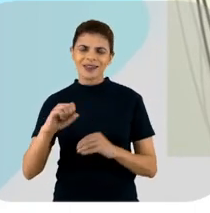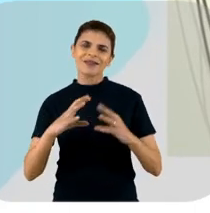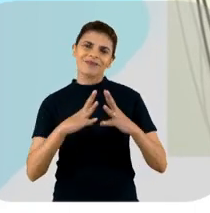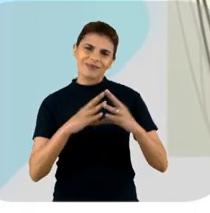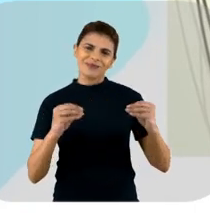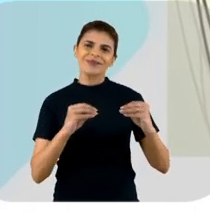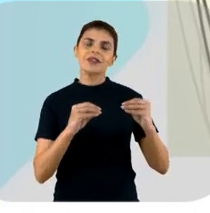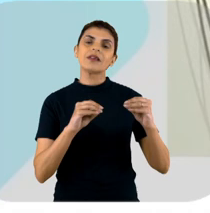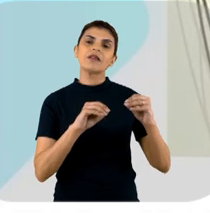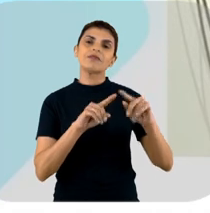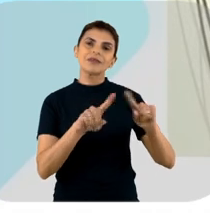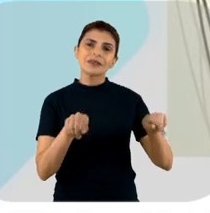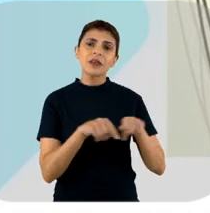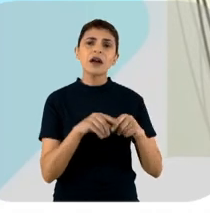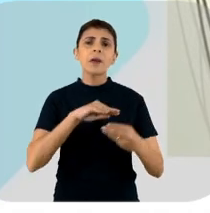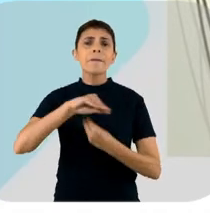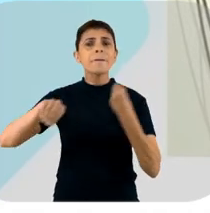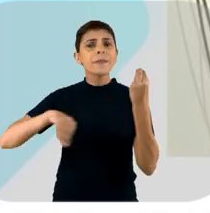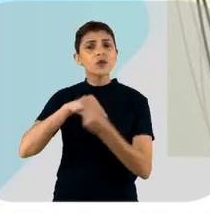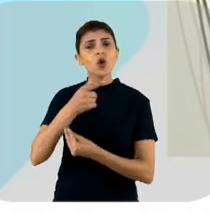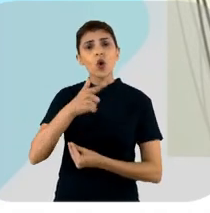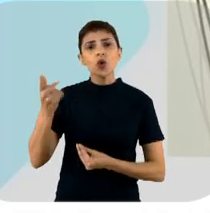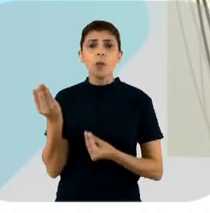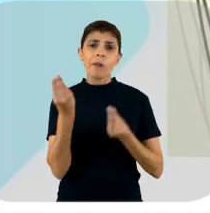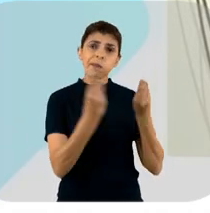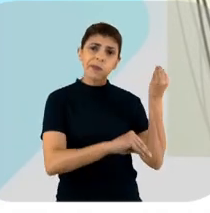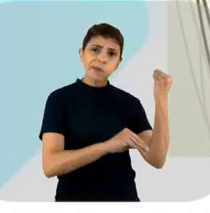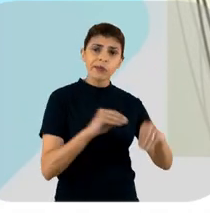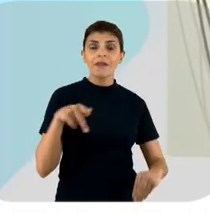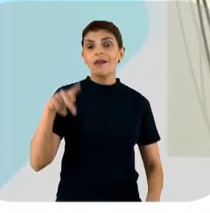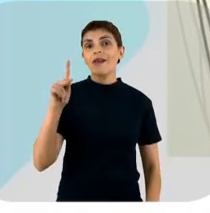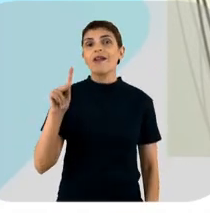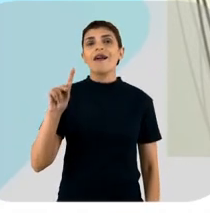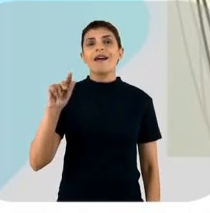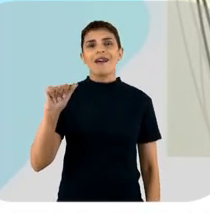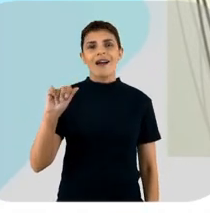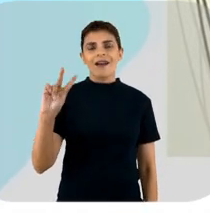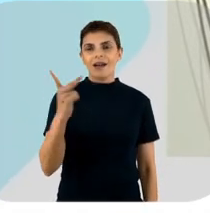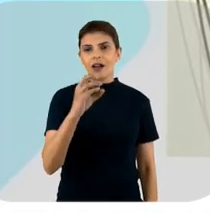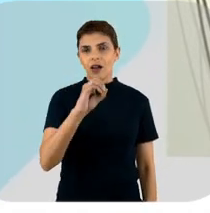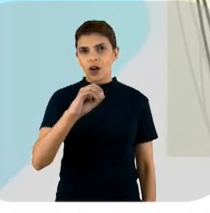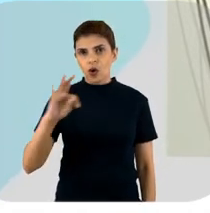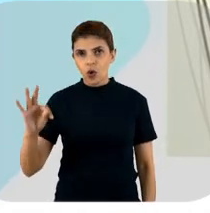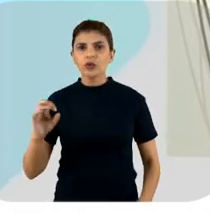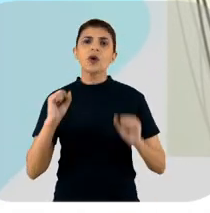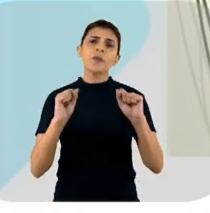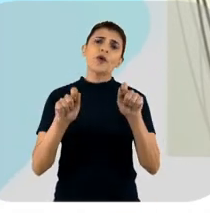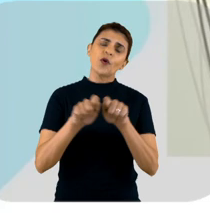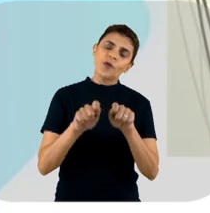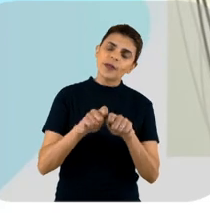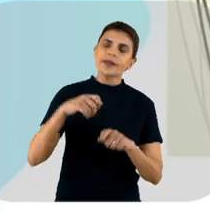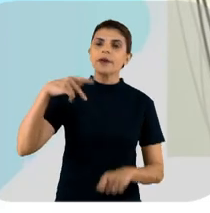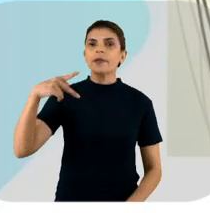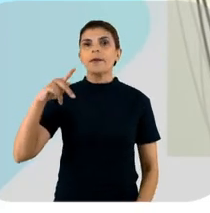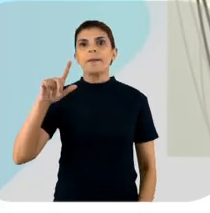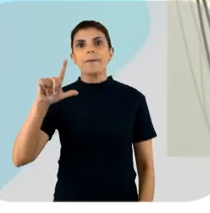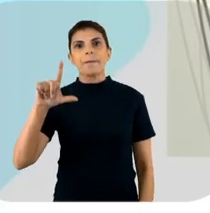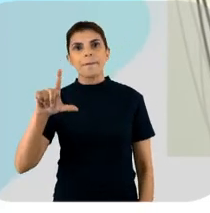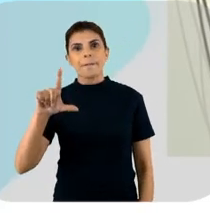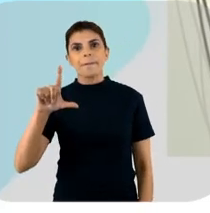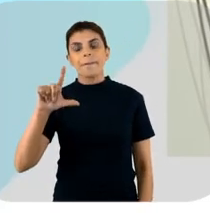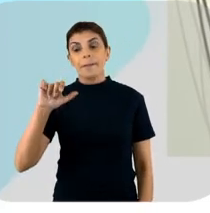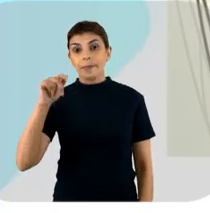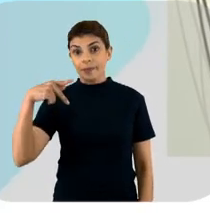usar, e misturam com alguns outros aplicativos. Coloca o Kahoot junto ao Classroom, coloca o Padlet junto ao Classroom.